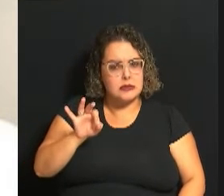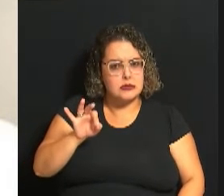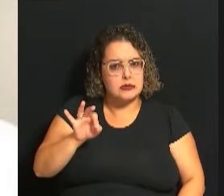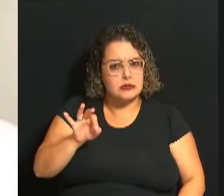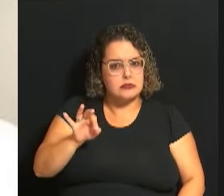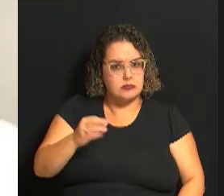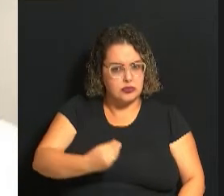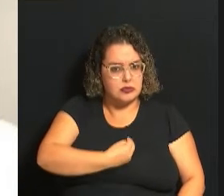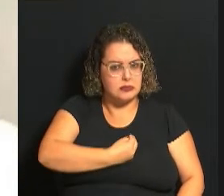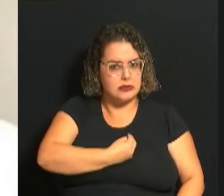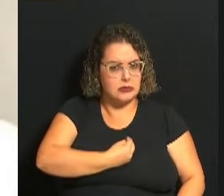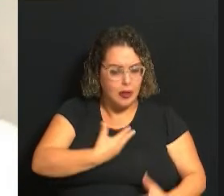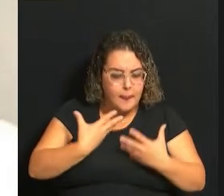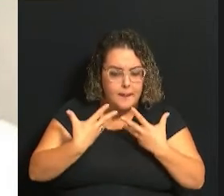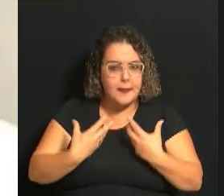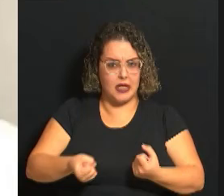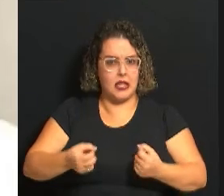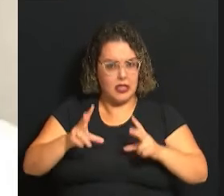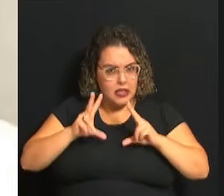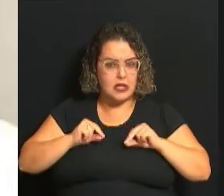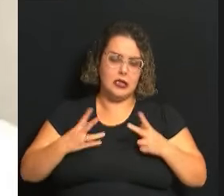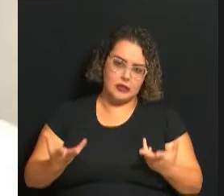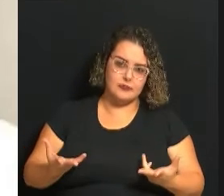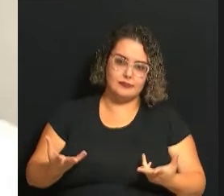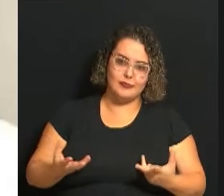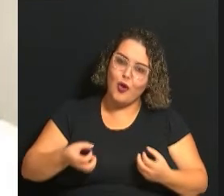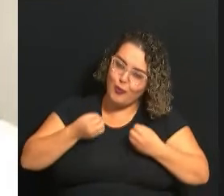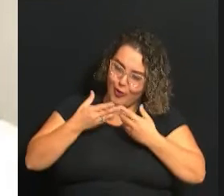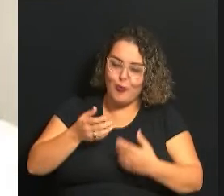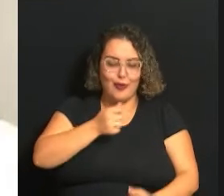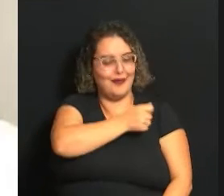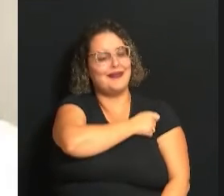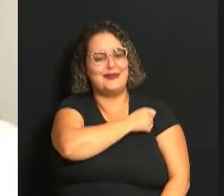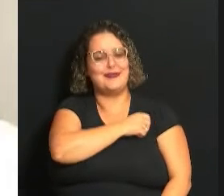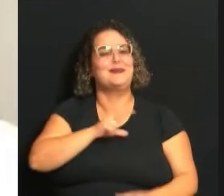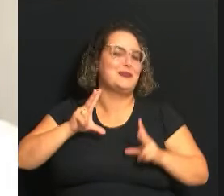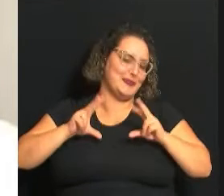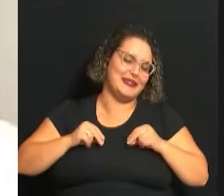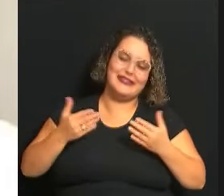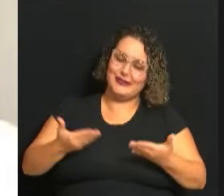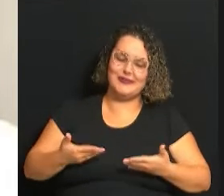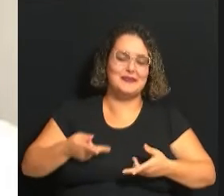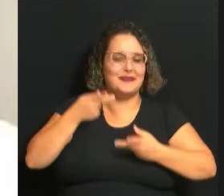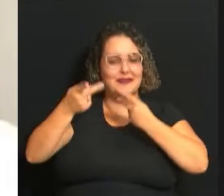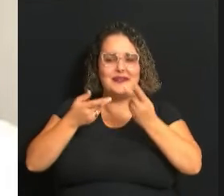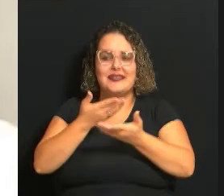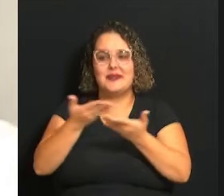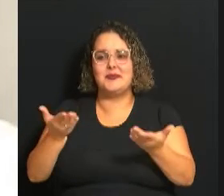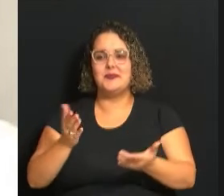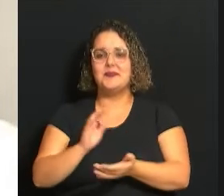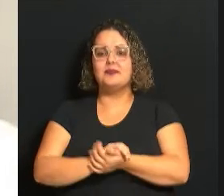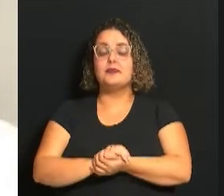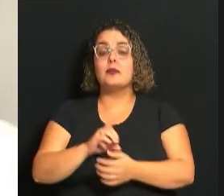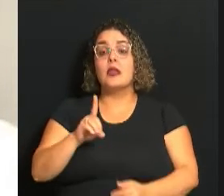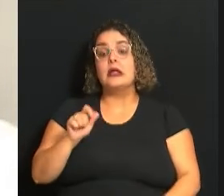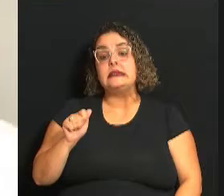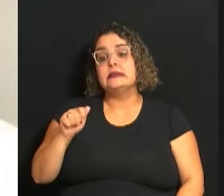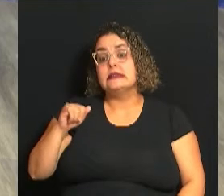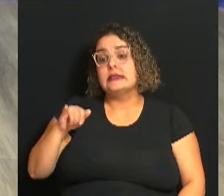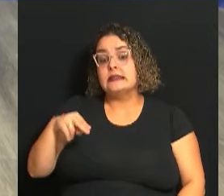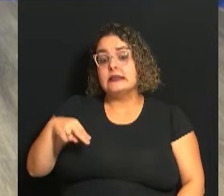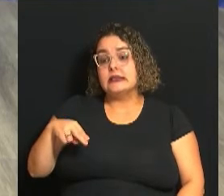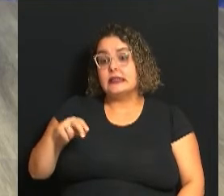eu fui uma boa aluna aí, e aí consegui, através do meu merecimento, estar aqui hoje para contar a história para vocês. Ô, Daiane, agora, no